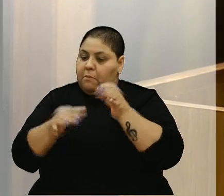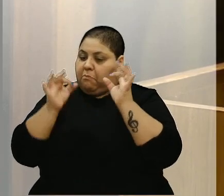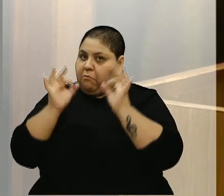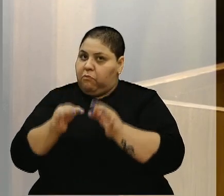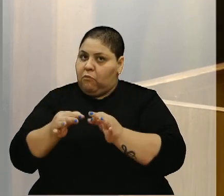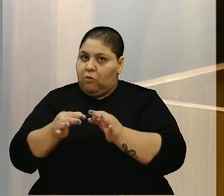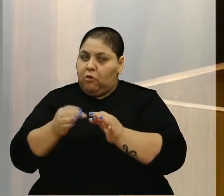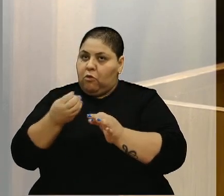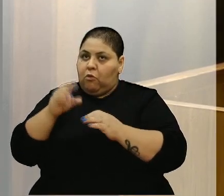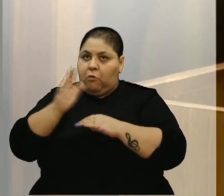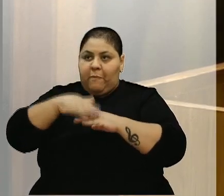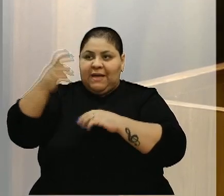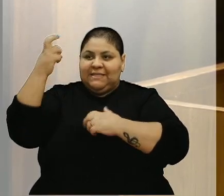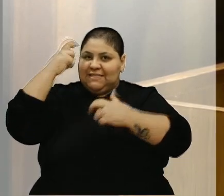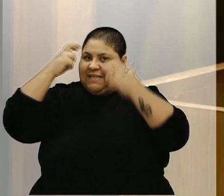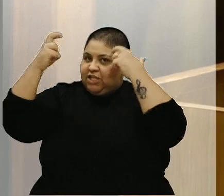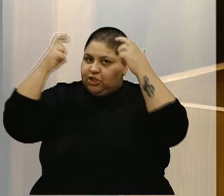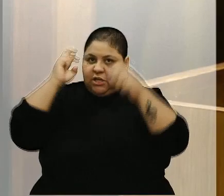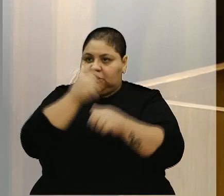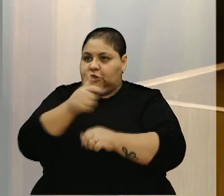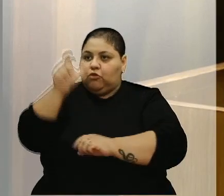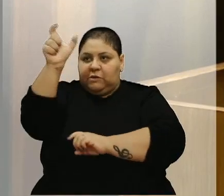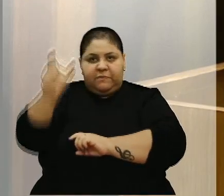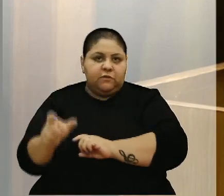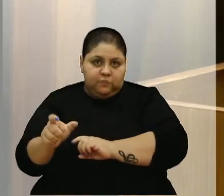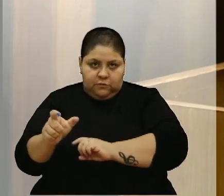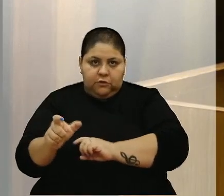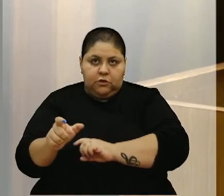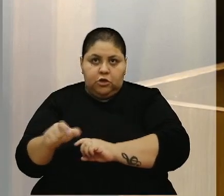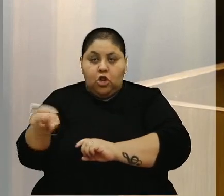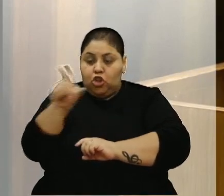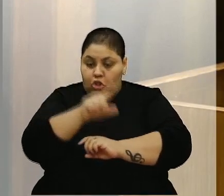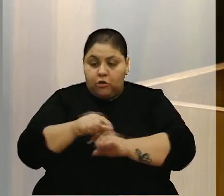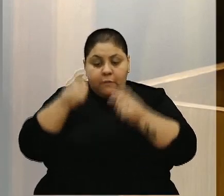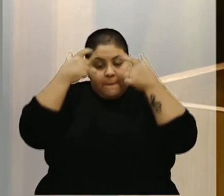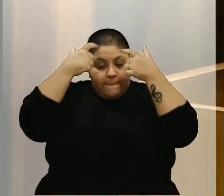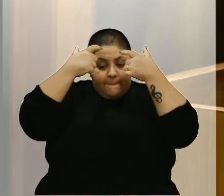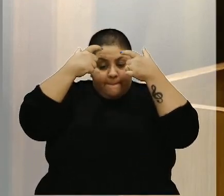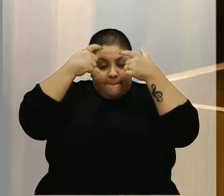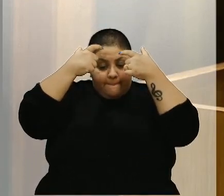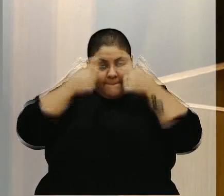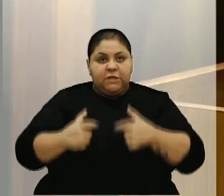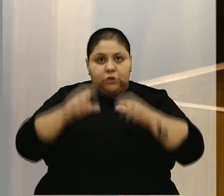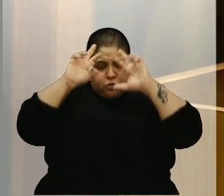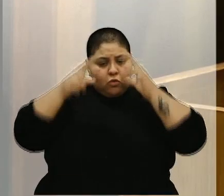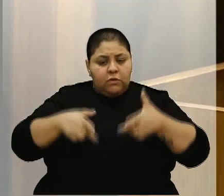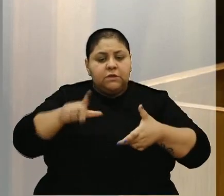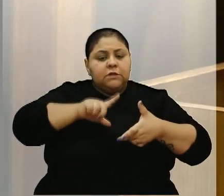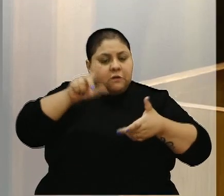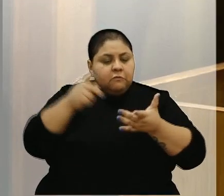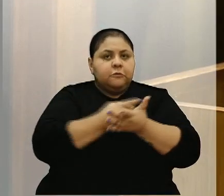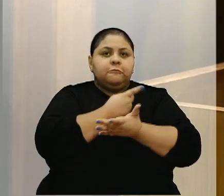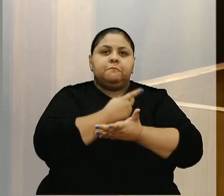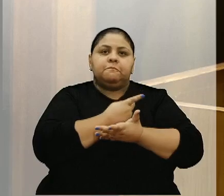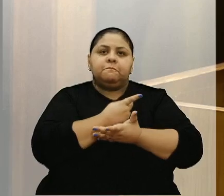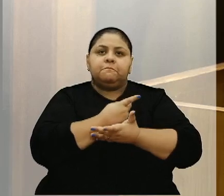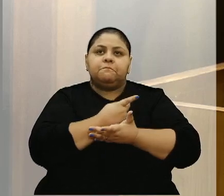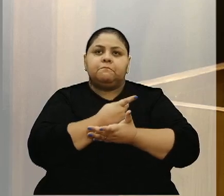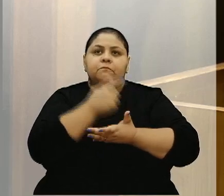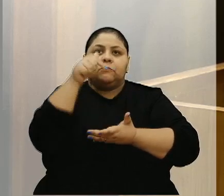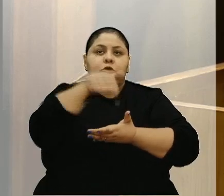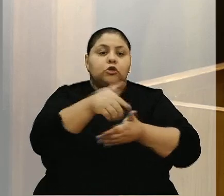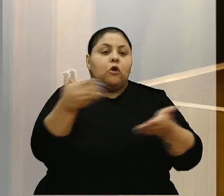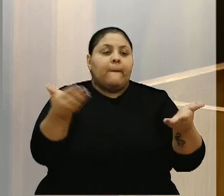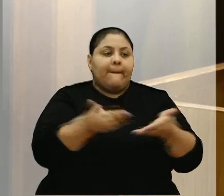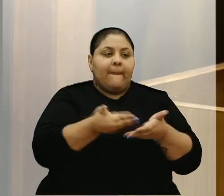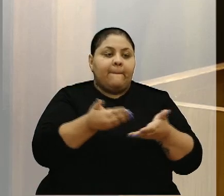mais inteligentes do que ninguém. Somos humanos e cometemos erros. E se estamos aqui